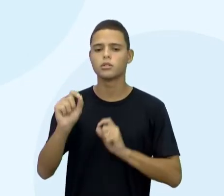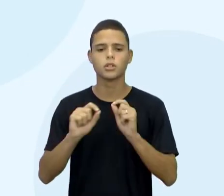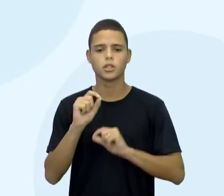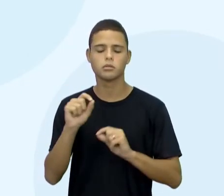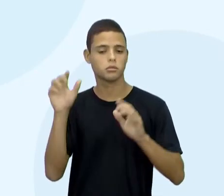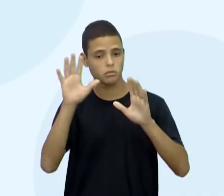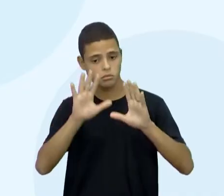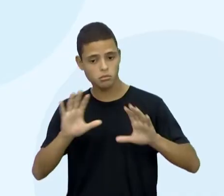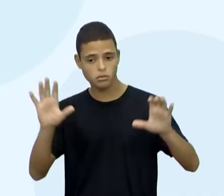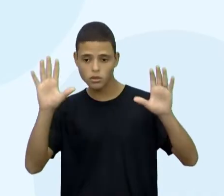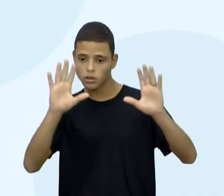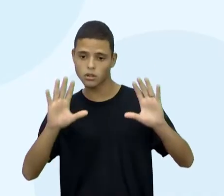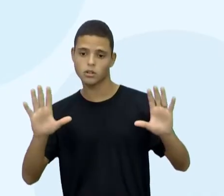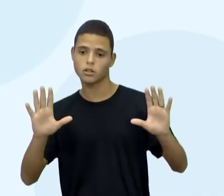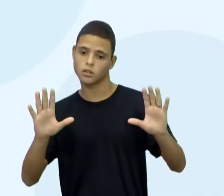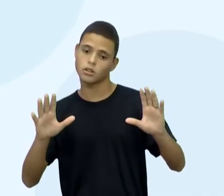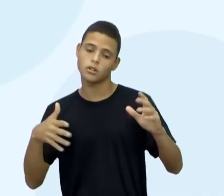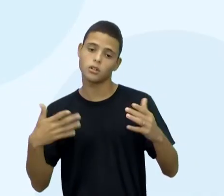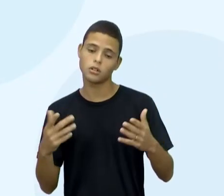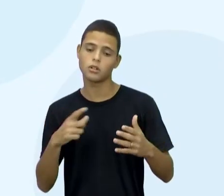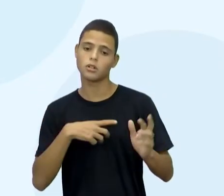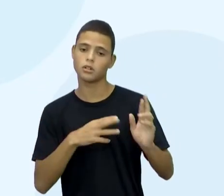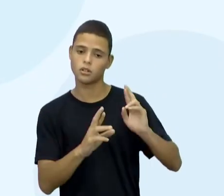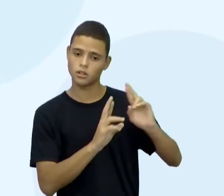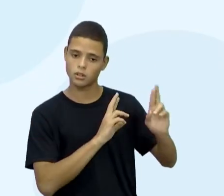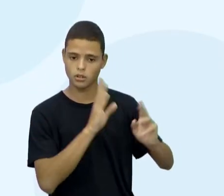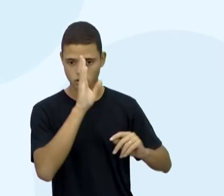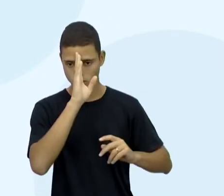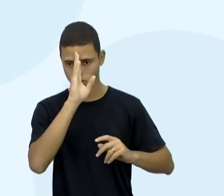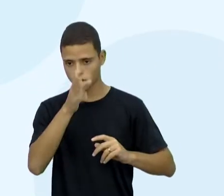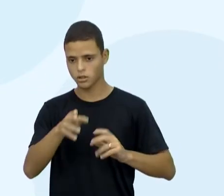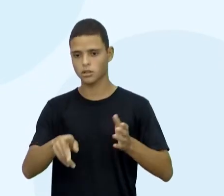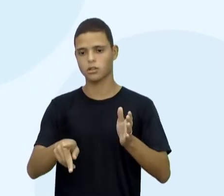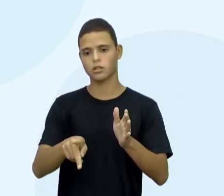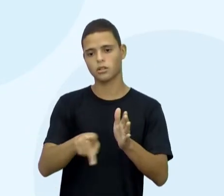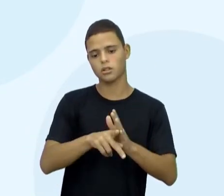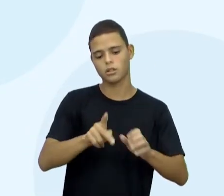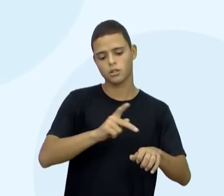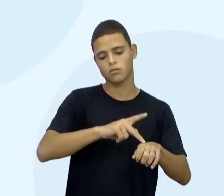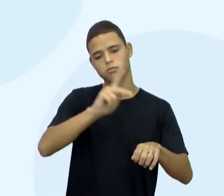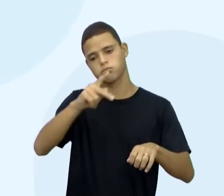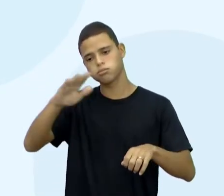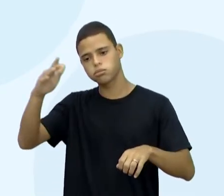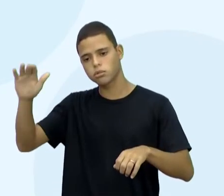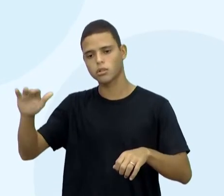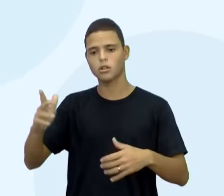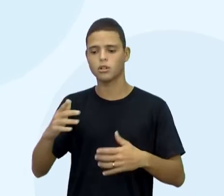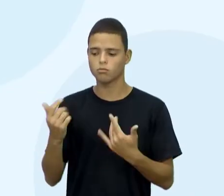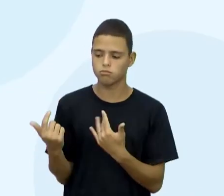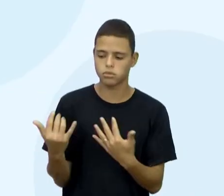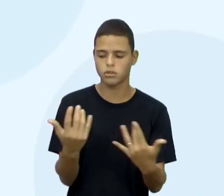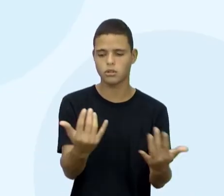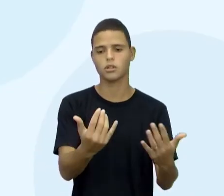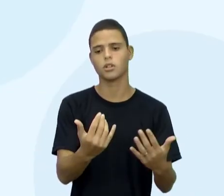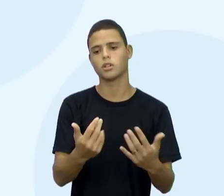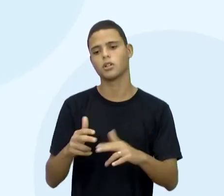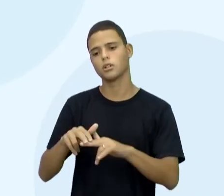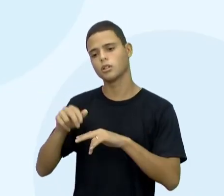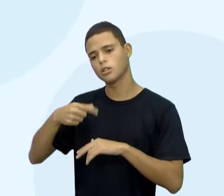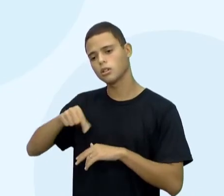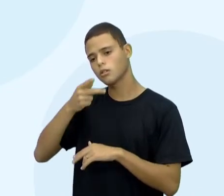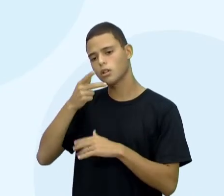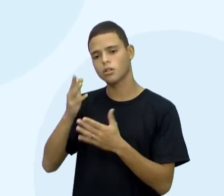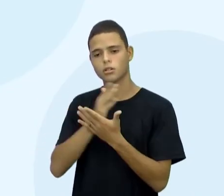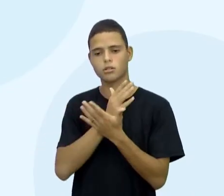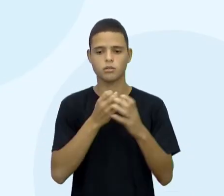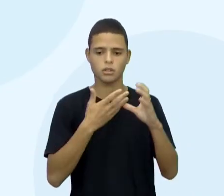climas, né? Logicamente, os climas têm relação também com relevo, com vegetação, né? Por isso que nós falamos em elementos